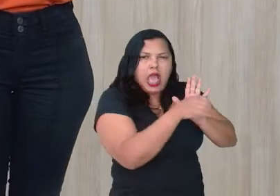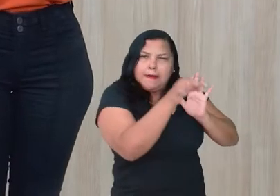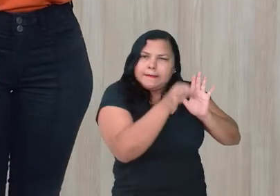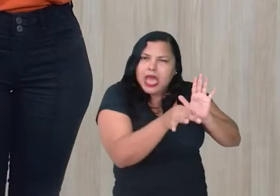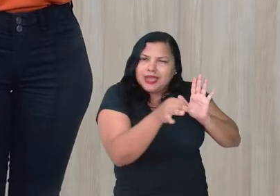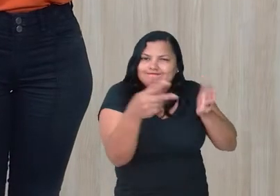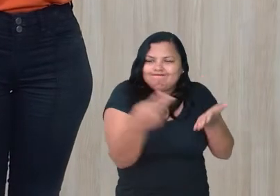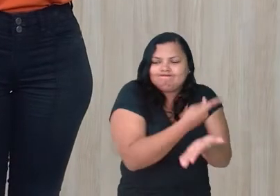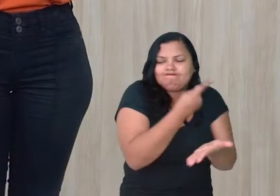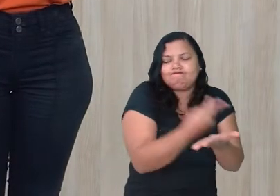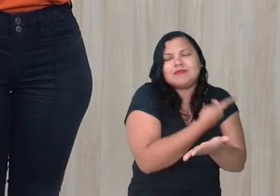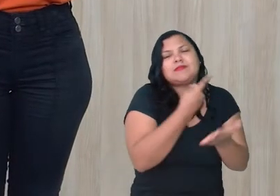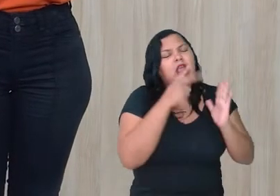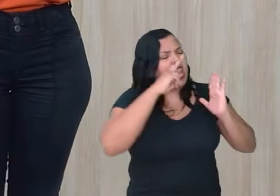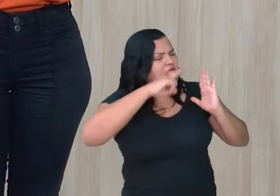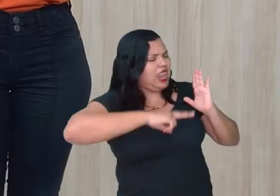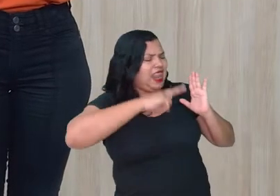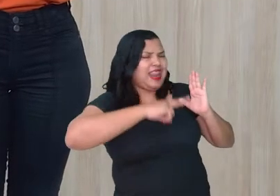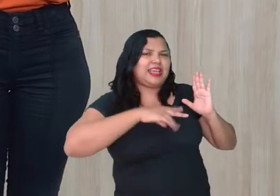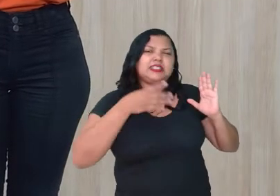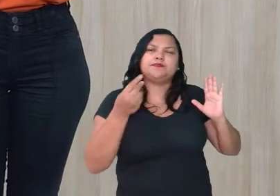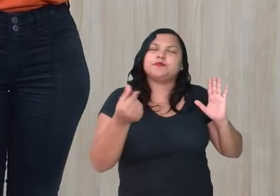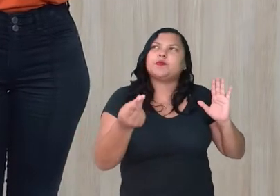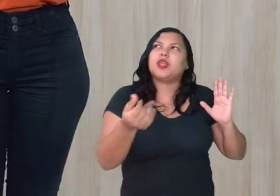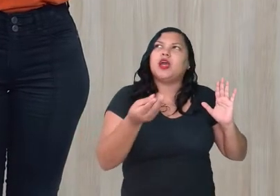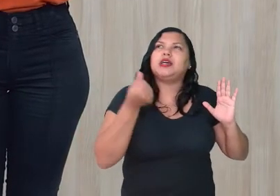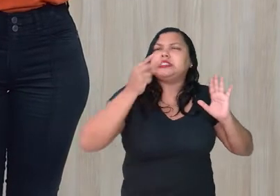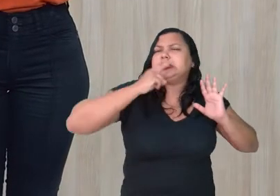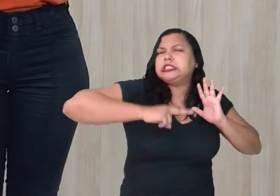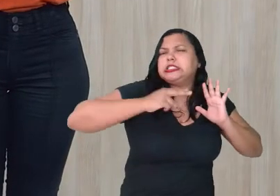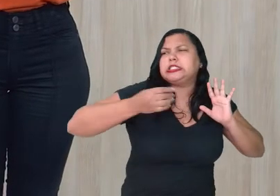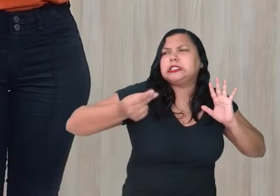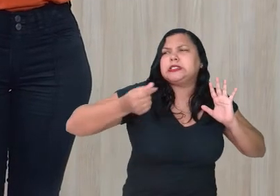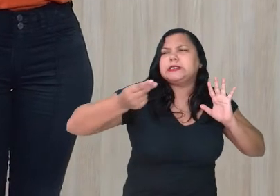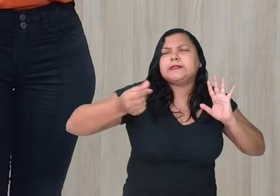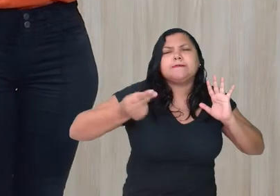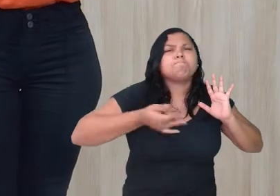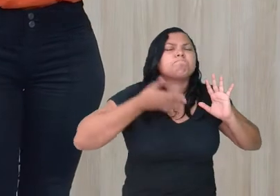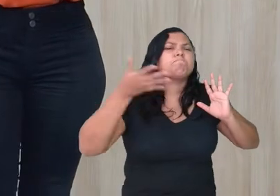Fica muito evidente a leitura